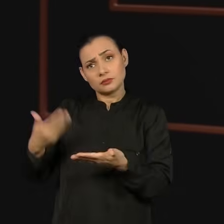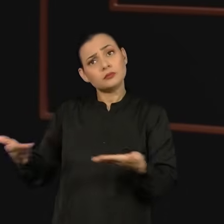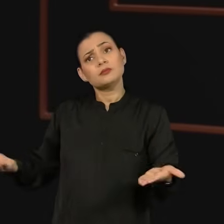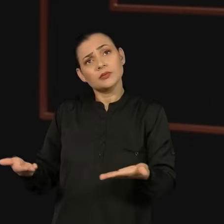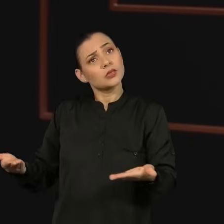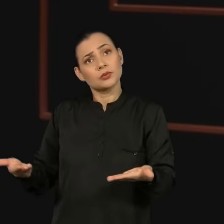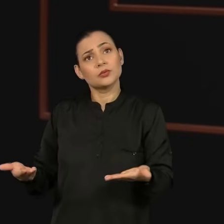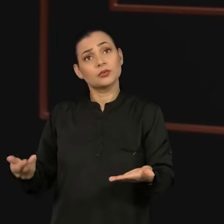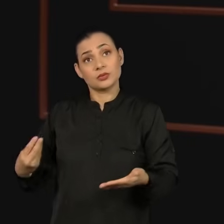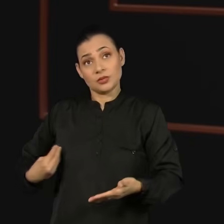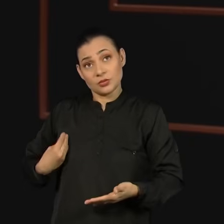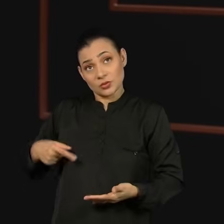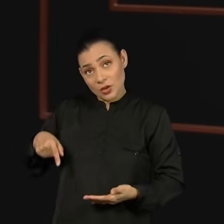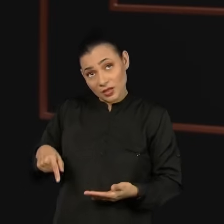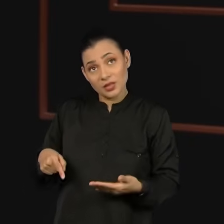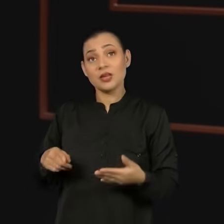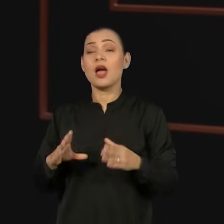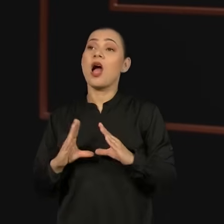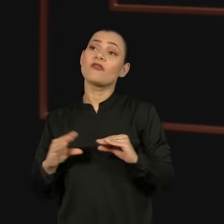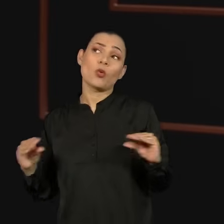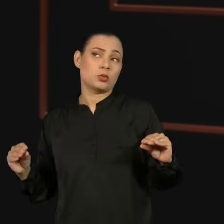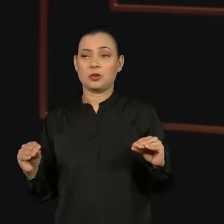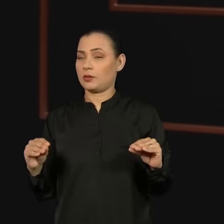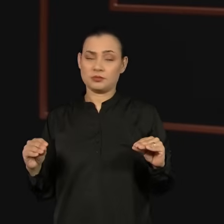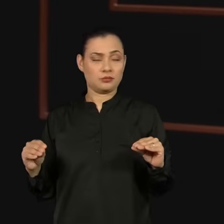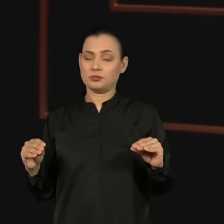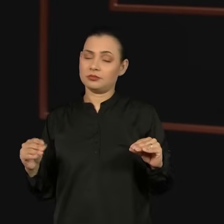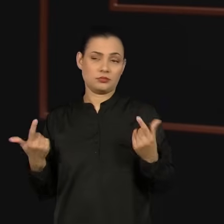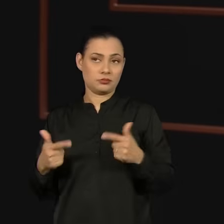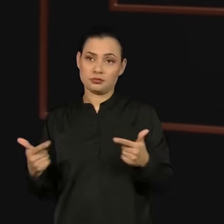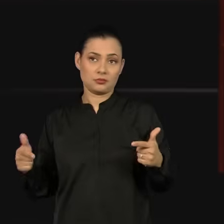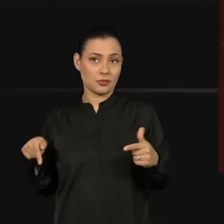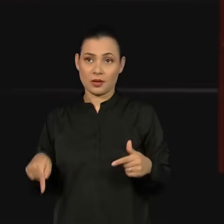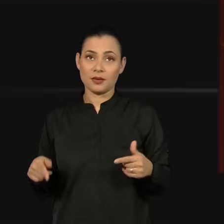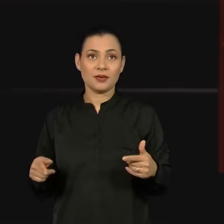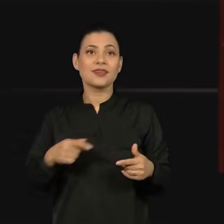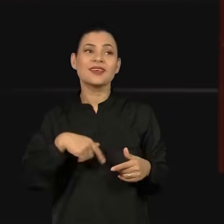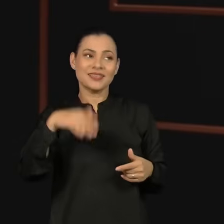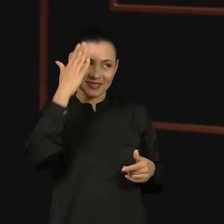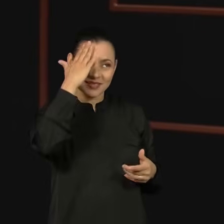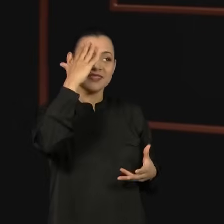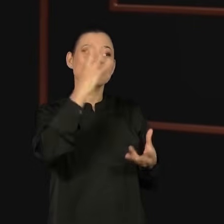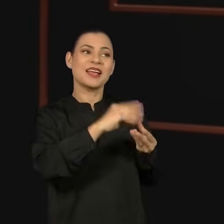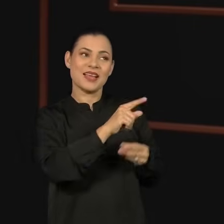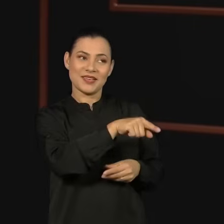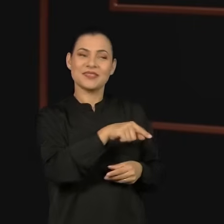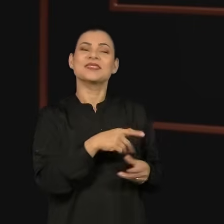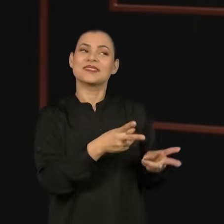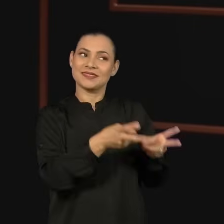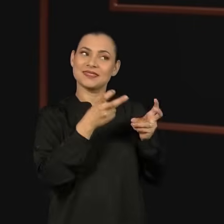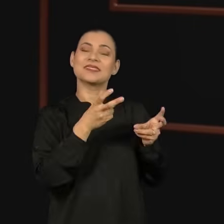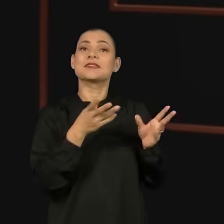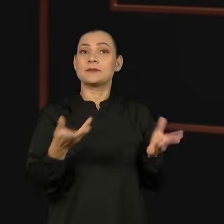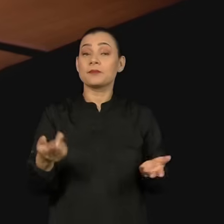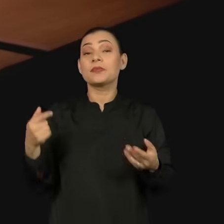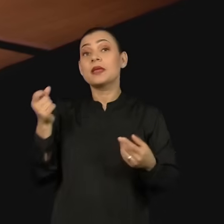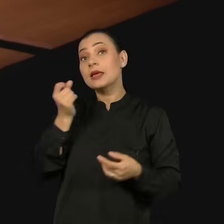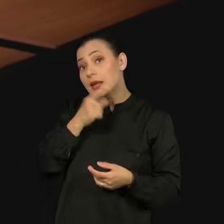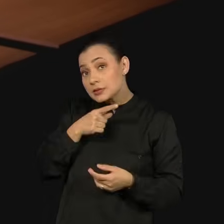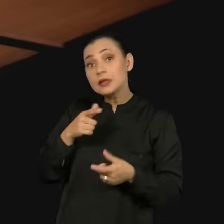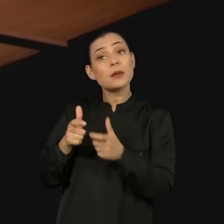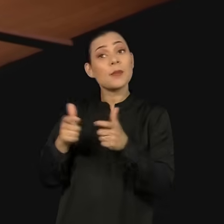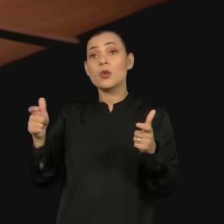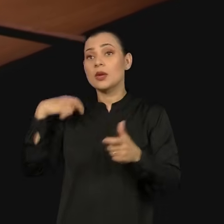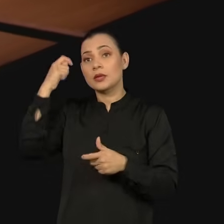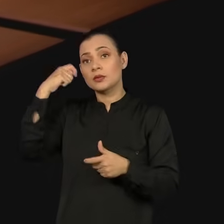eu não estou aqui super, entendeu? À vontade. A gente sabe Continuo que você é sendo tímido. E é engraçado que a maioria dos